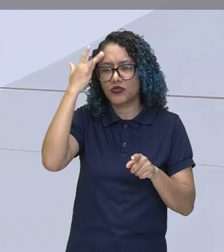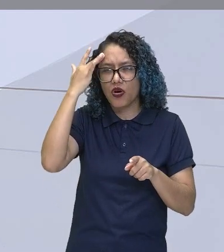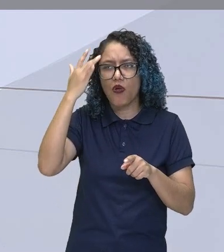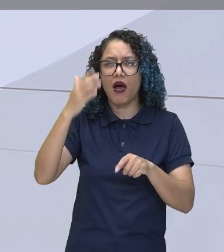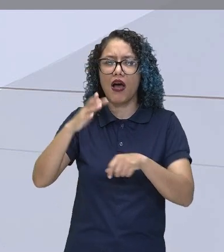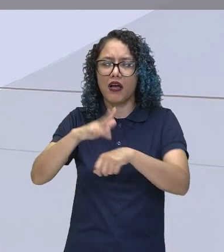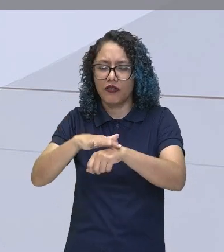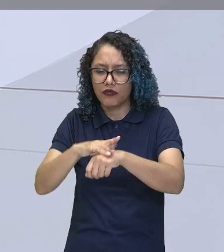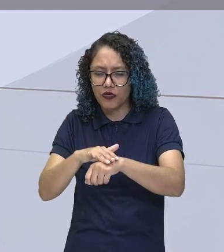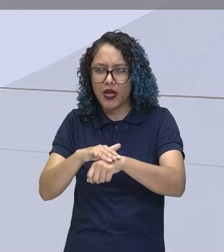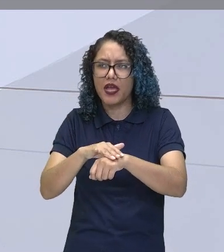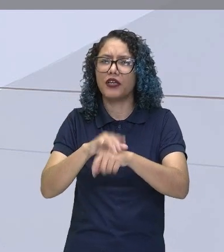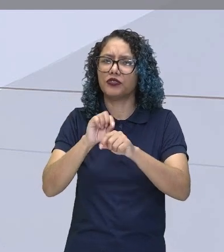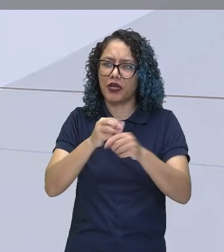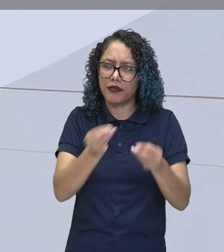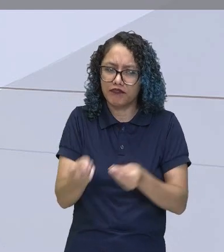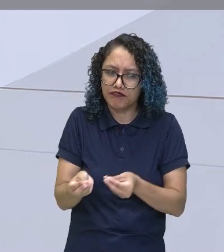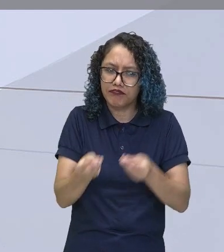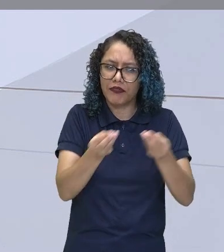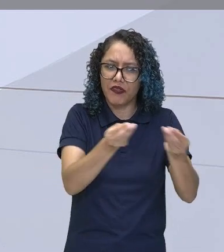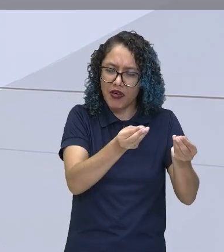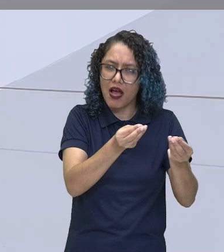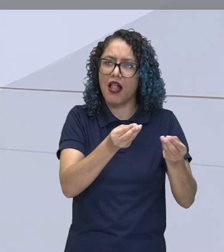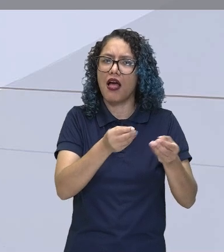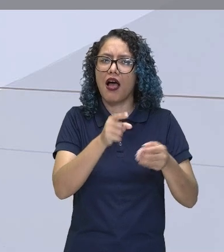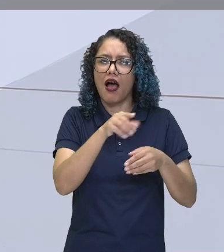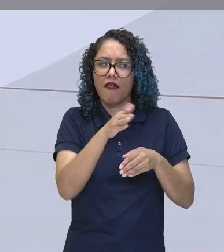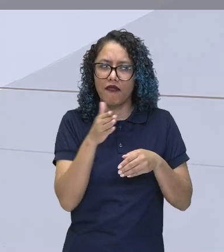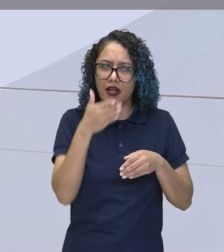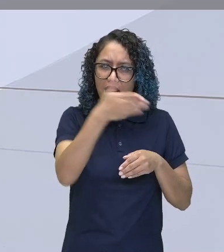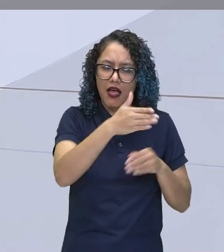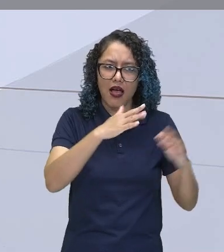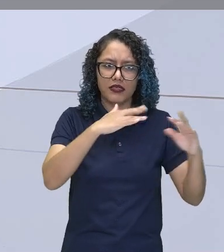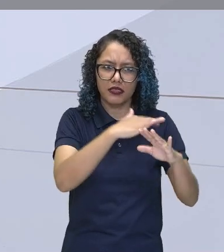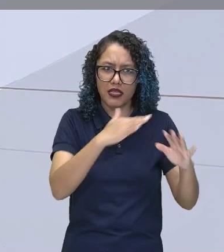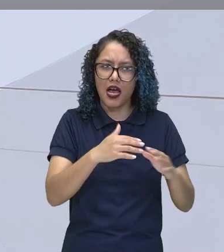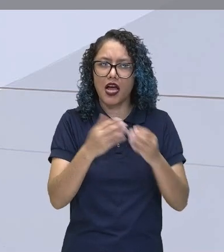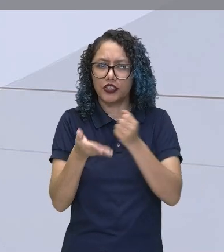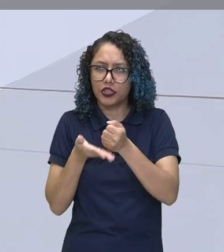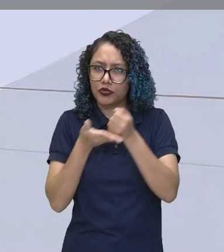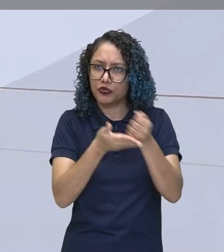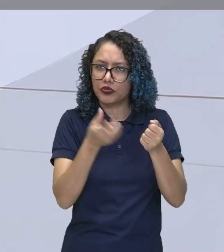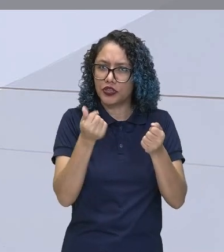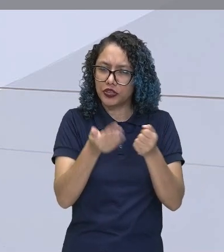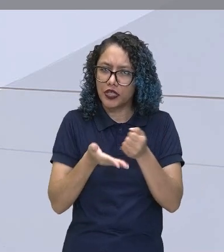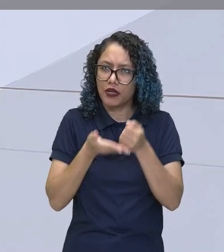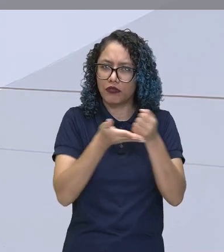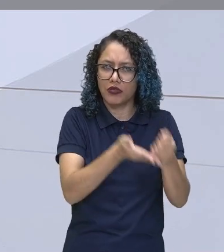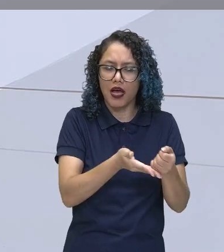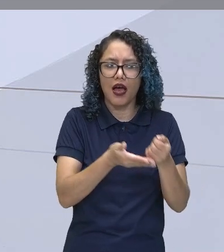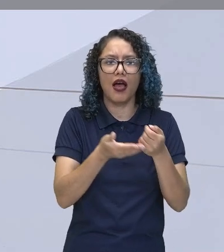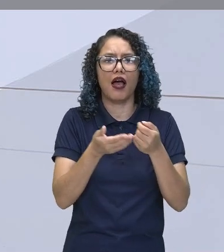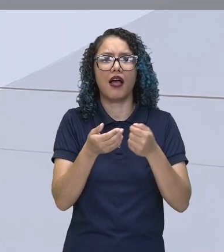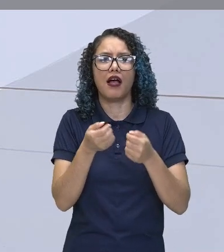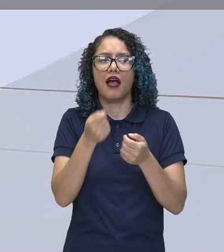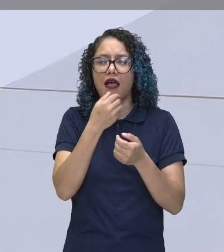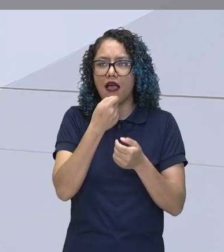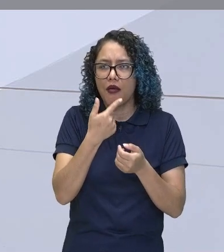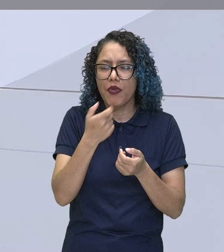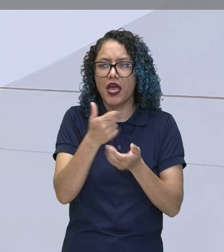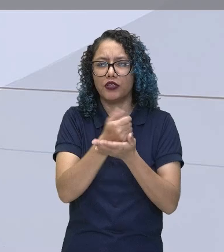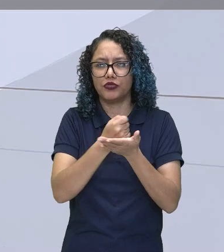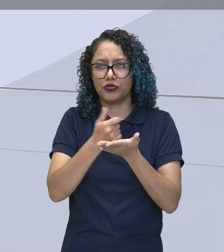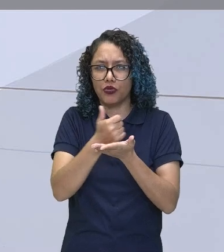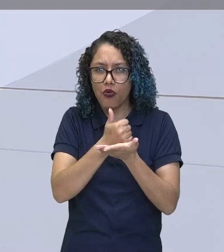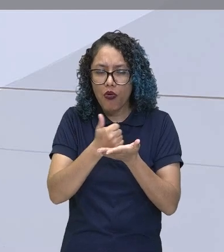para a cidade, então compra o remédio. Então, todo esse processo aí que é feito, né, que ele vai, então, tendo as pessoas na mão.